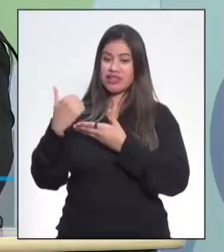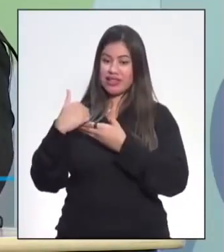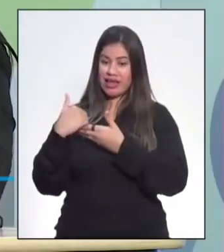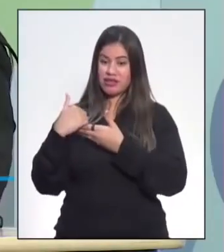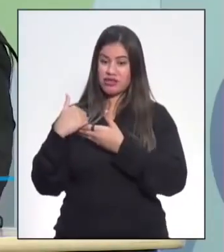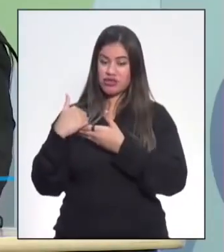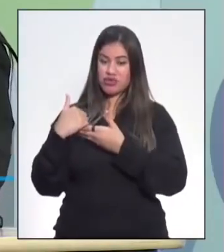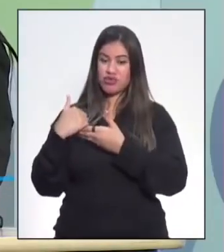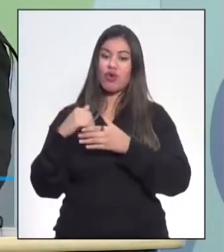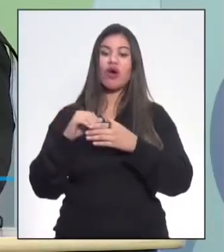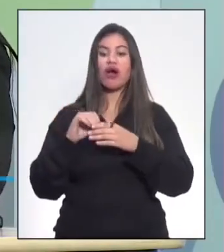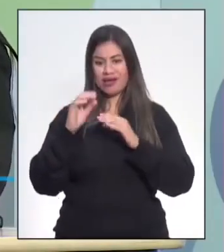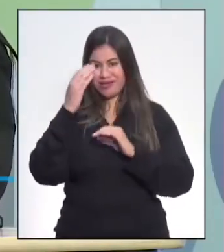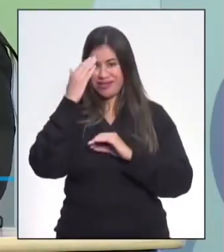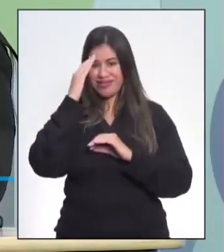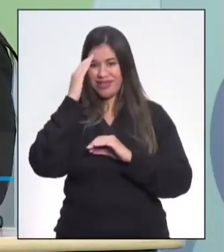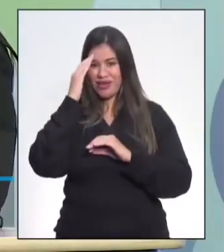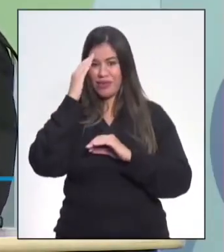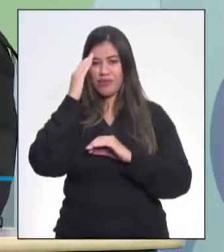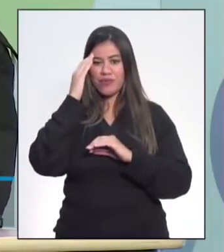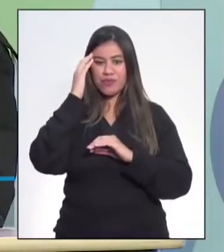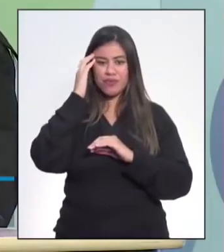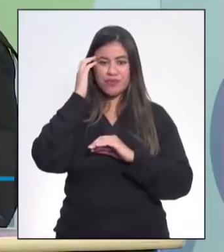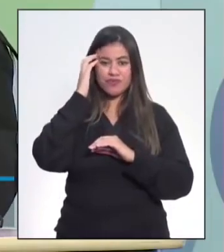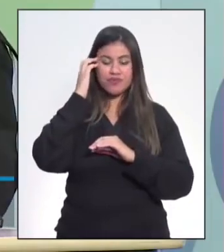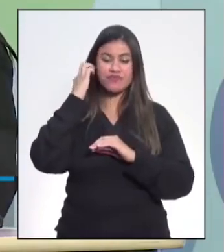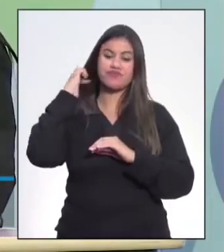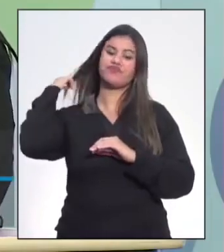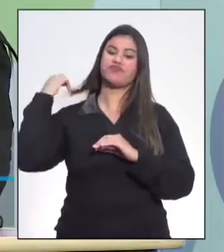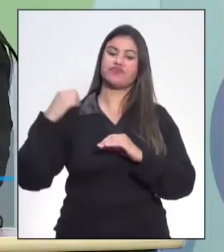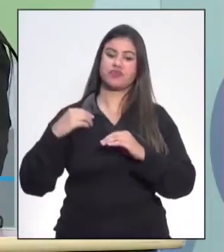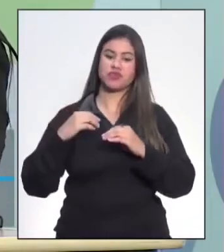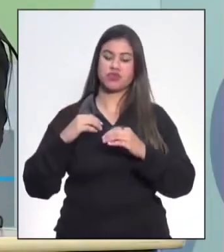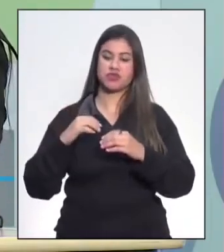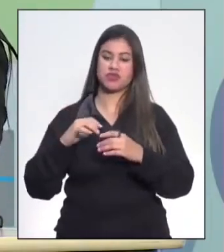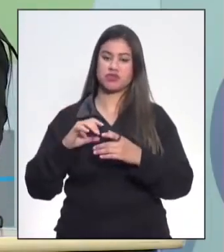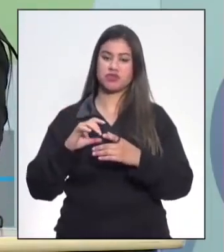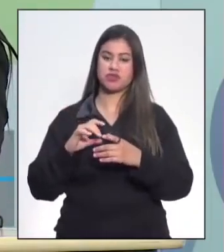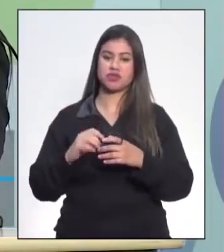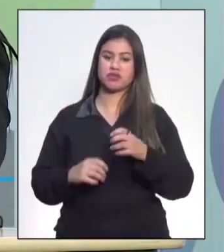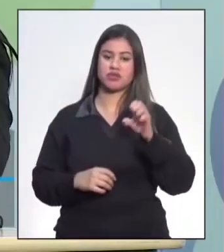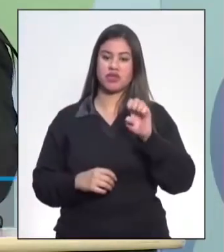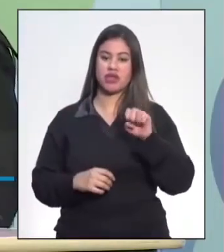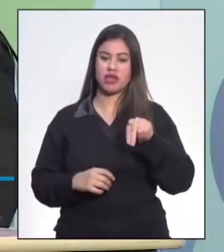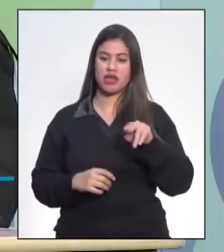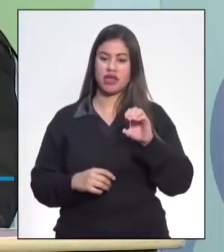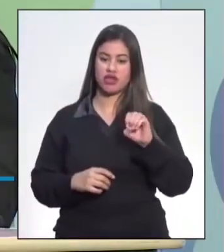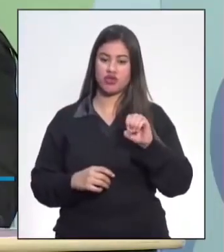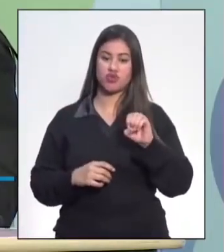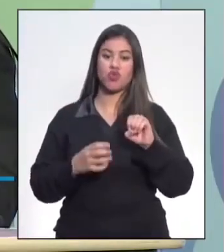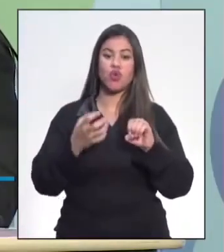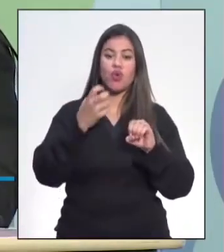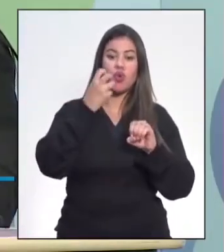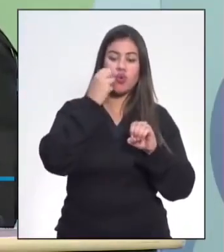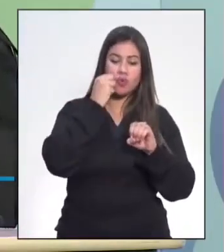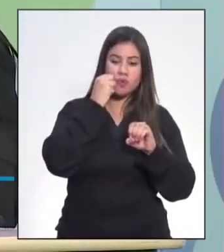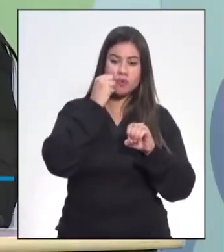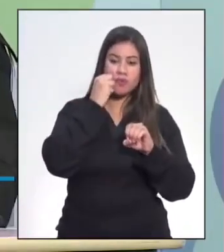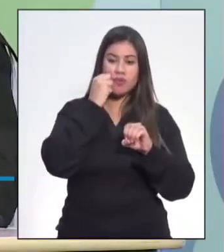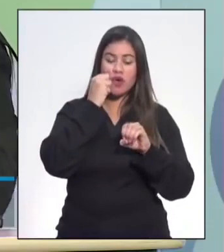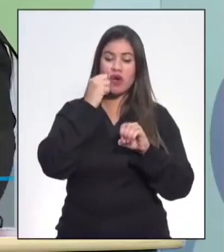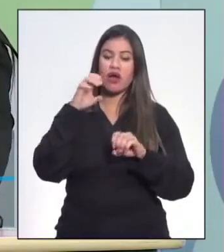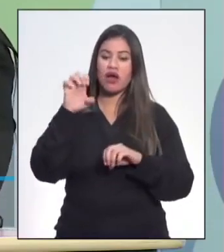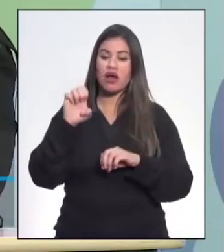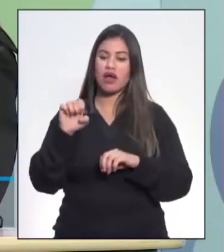fora, ok? Então, as reações exotérmicas liberam e as reações endotérmicas, elas absorvem calor. Tá? A